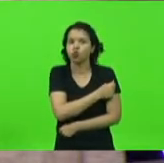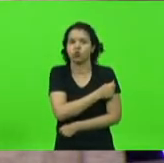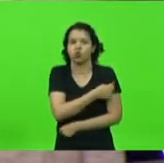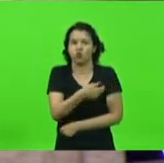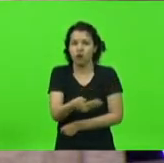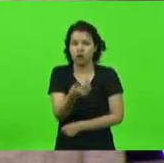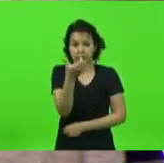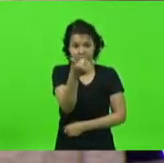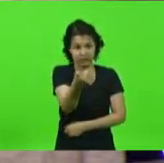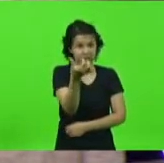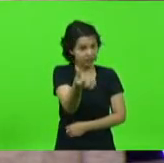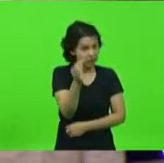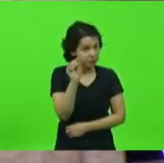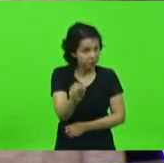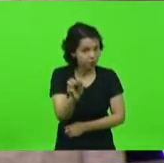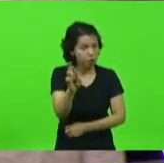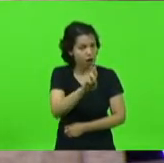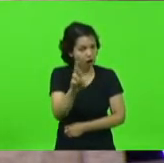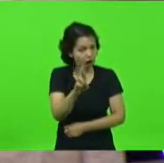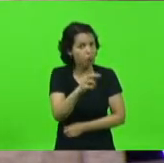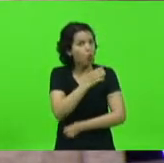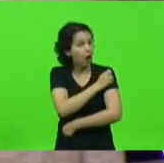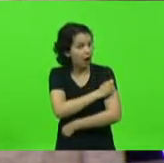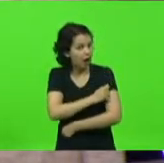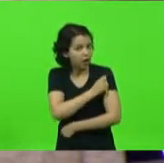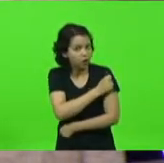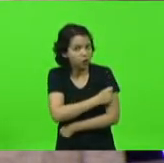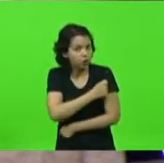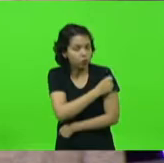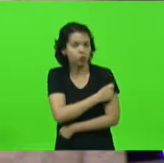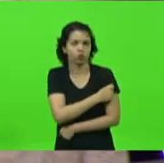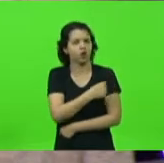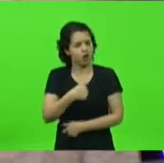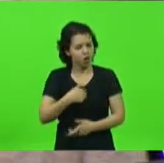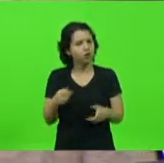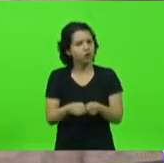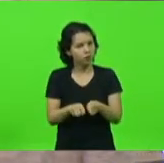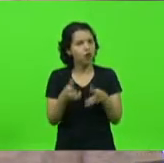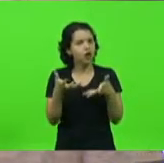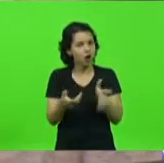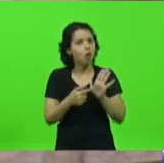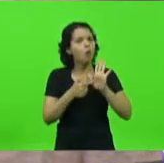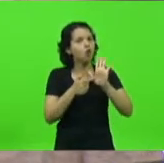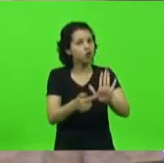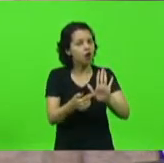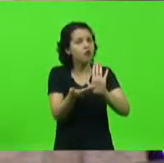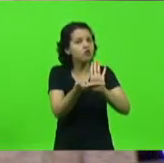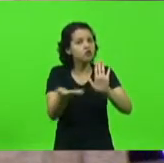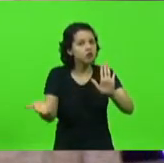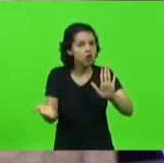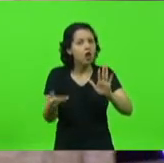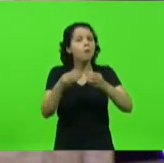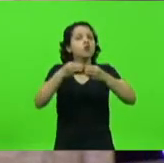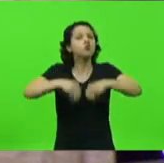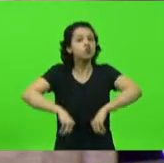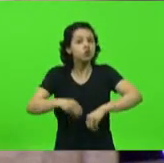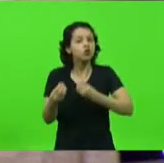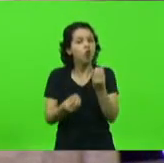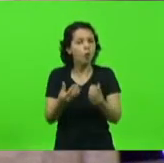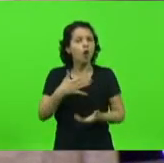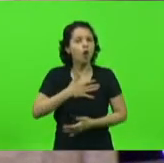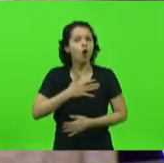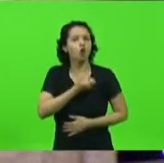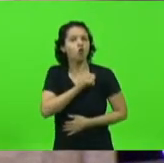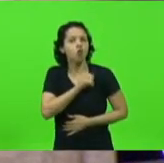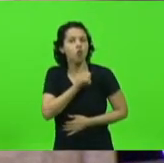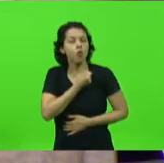salário de R$ 16.000 para alunos. Eu também quero mostrar para os senhores o impacto disso. Eu gosto de números, então eu